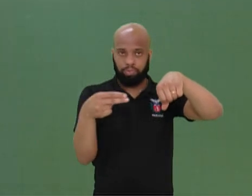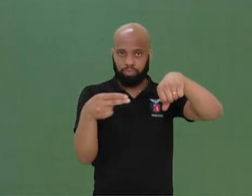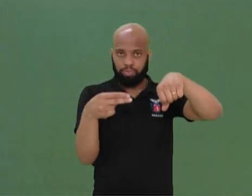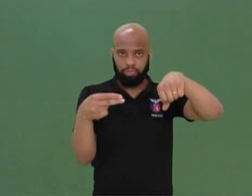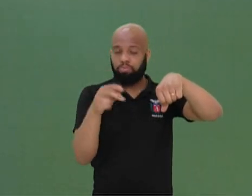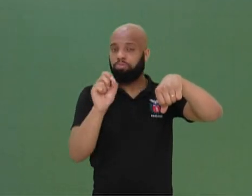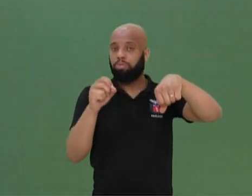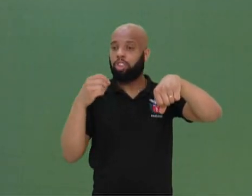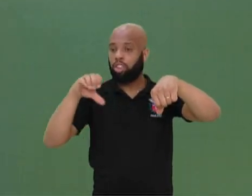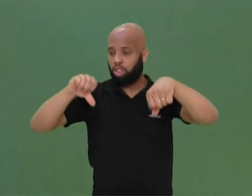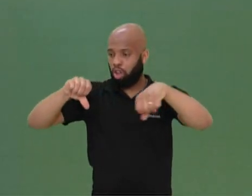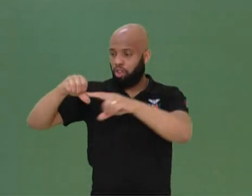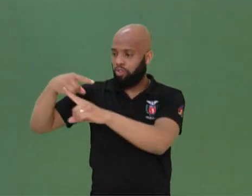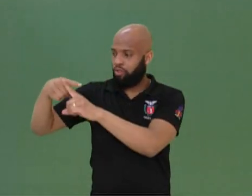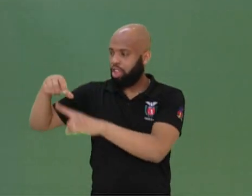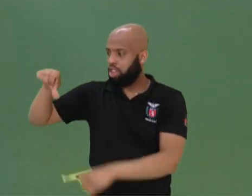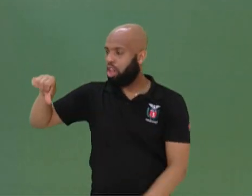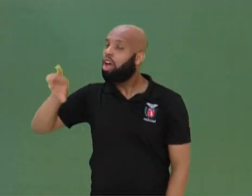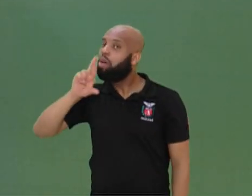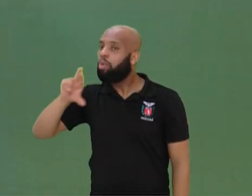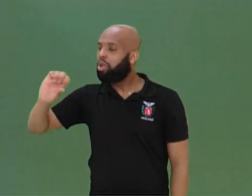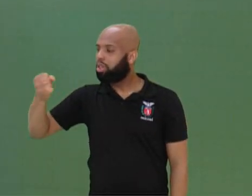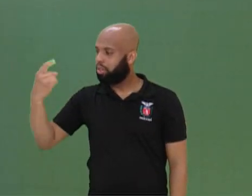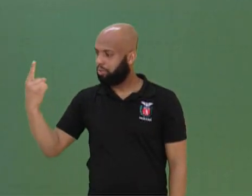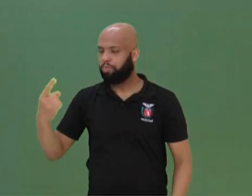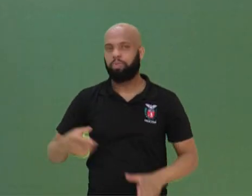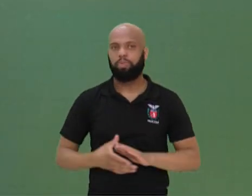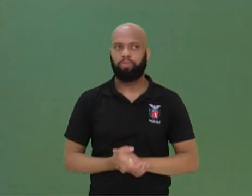9 vezes 9, 81.